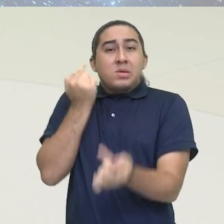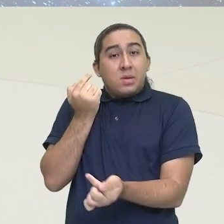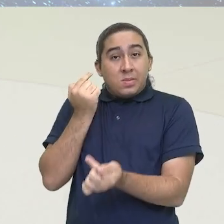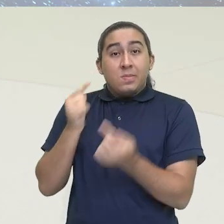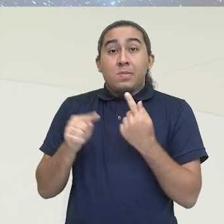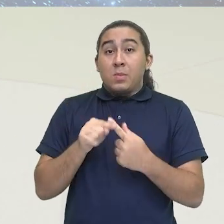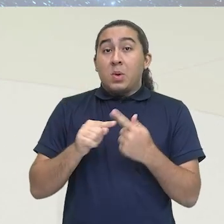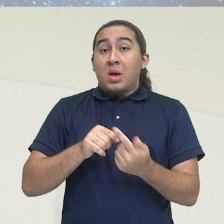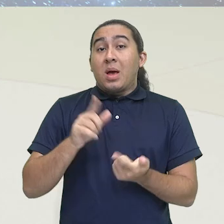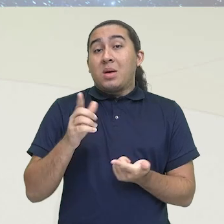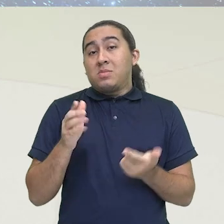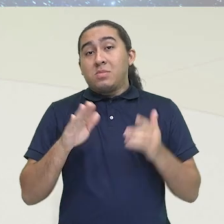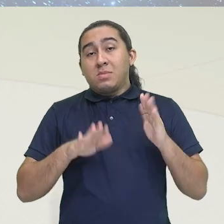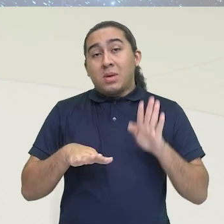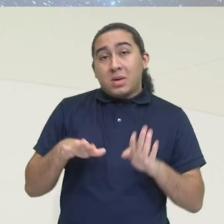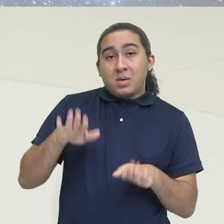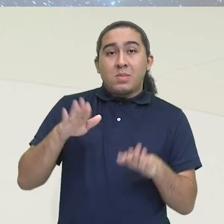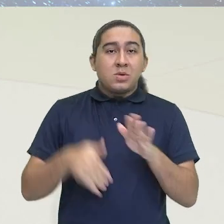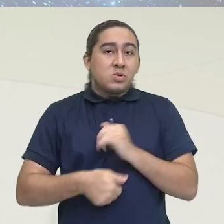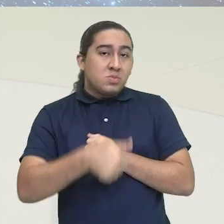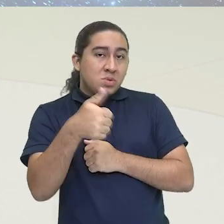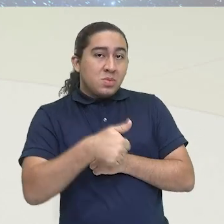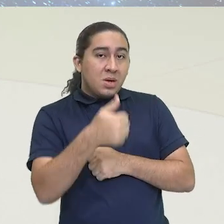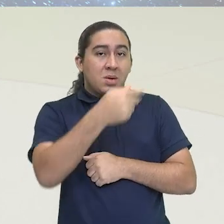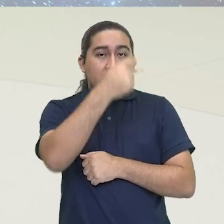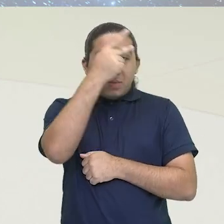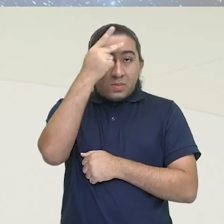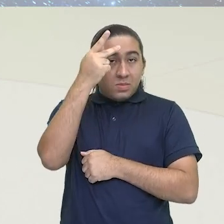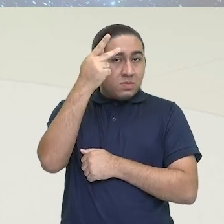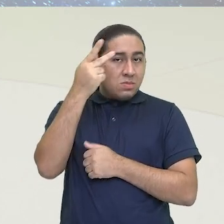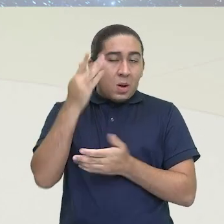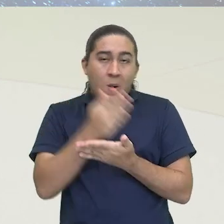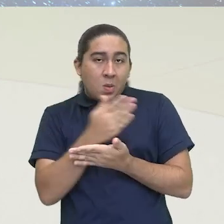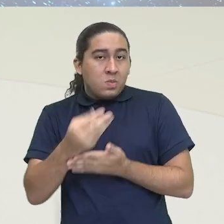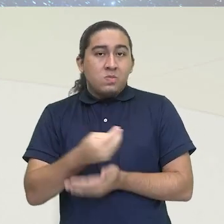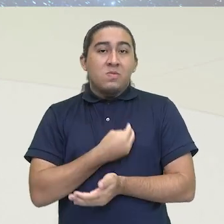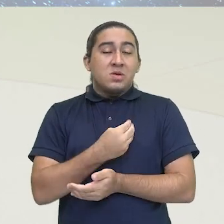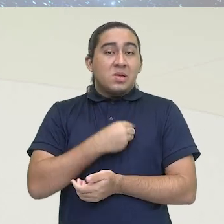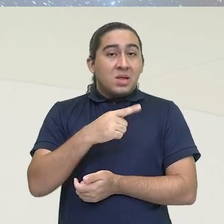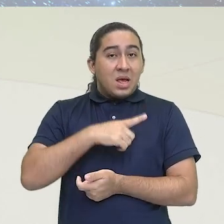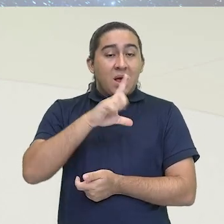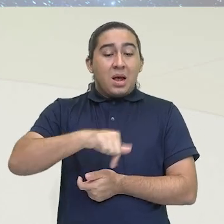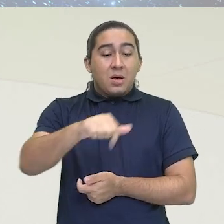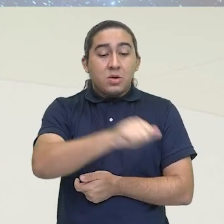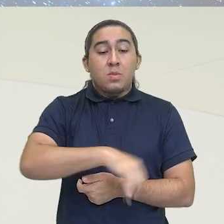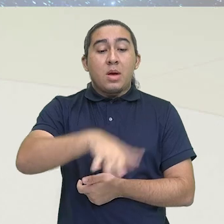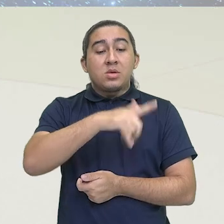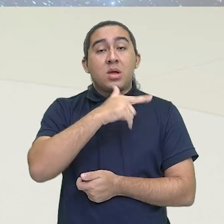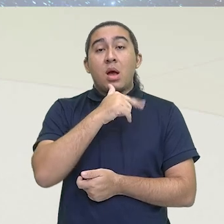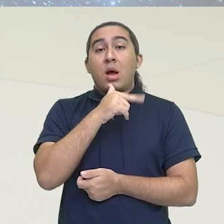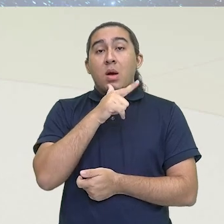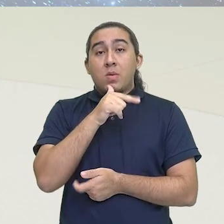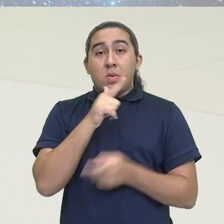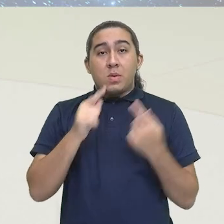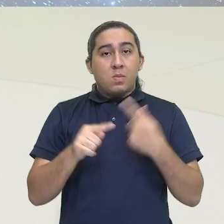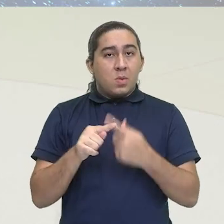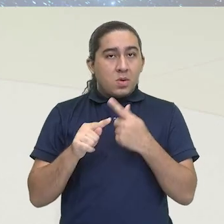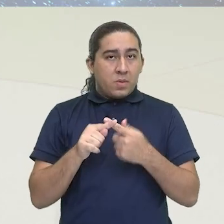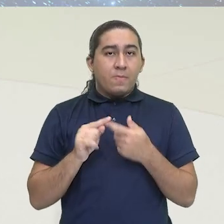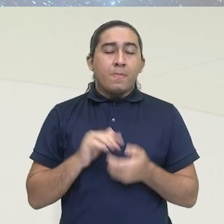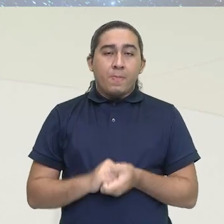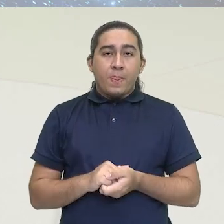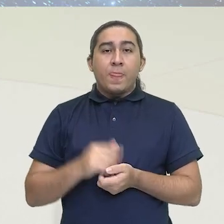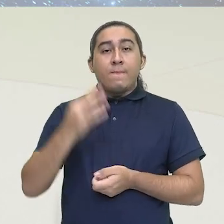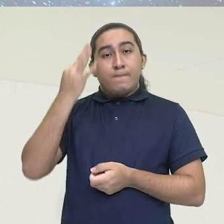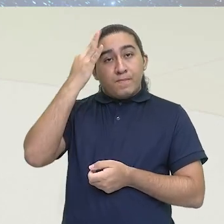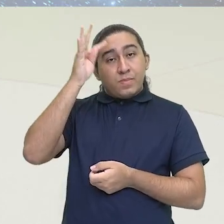os primeiros seres vivos nasceram desse meio aquoso, porque, em tese,